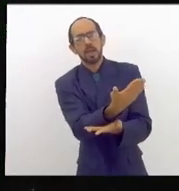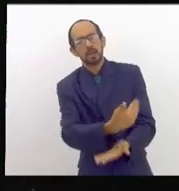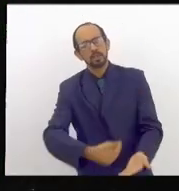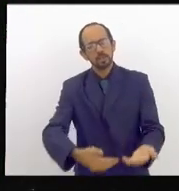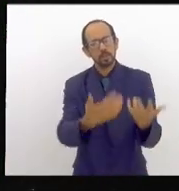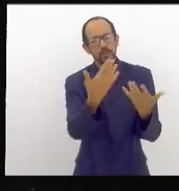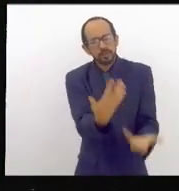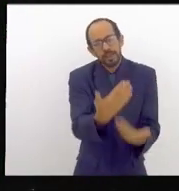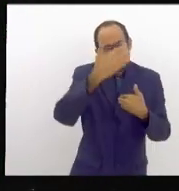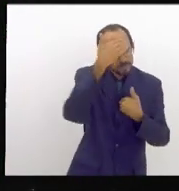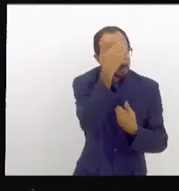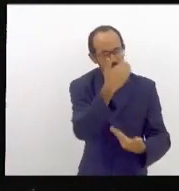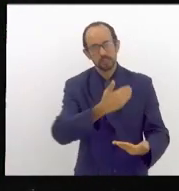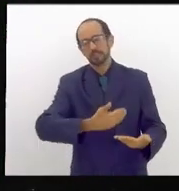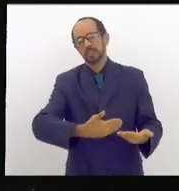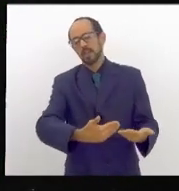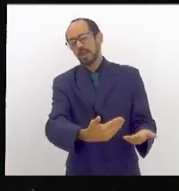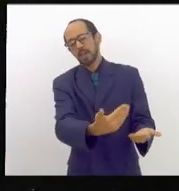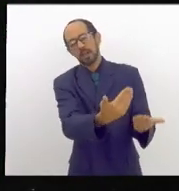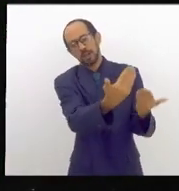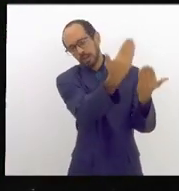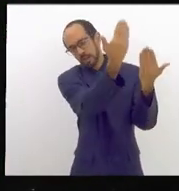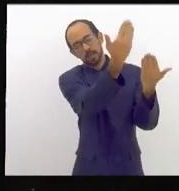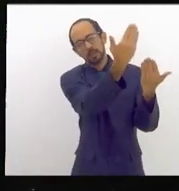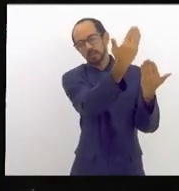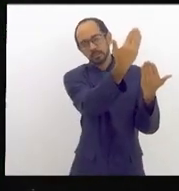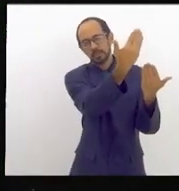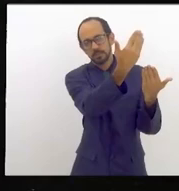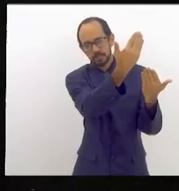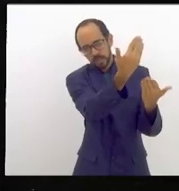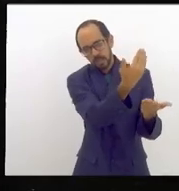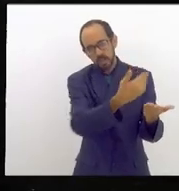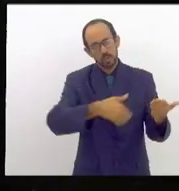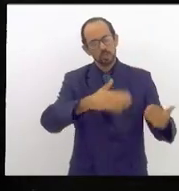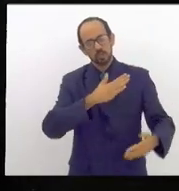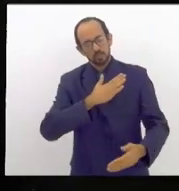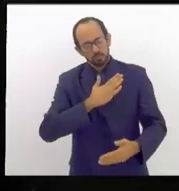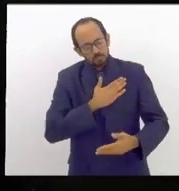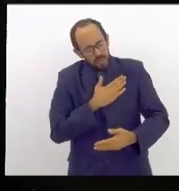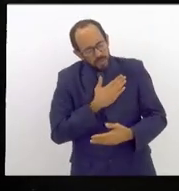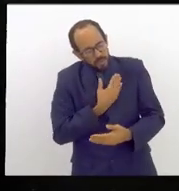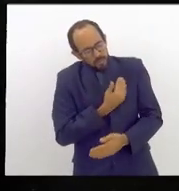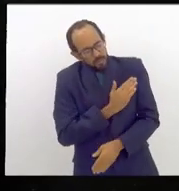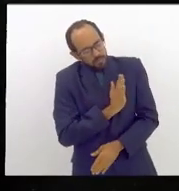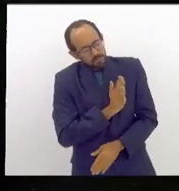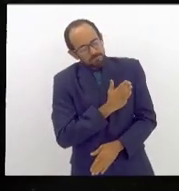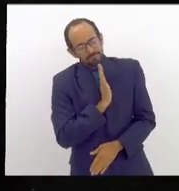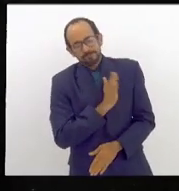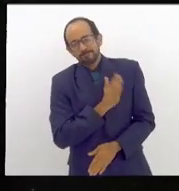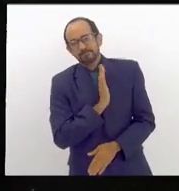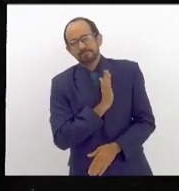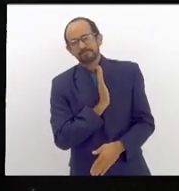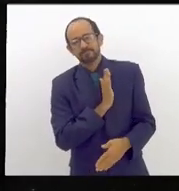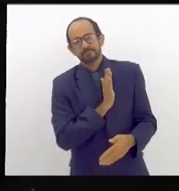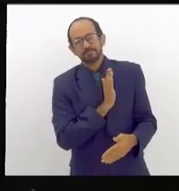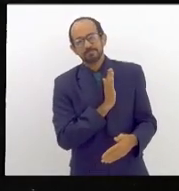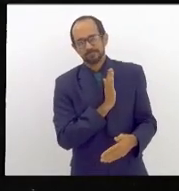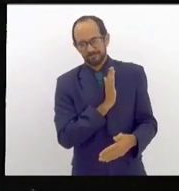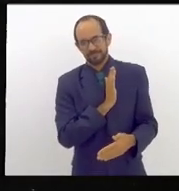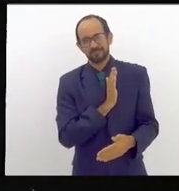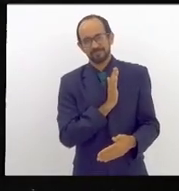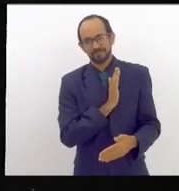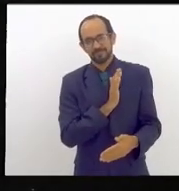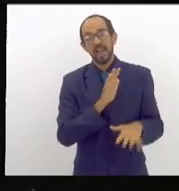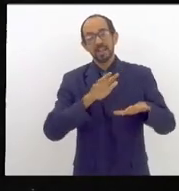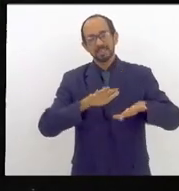quero te agradecer com todo o meu ser e assim